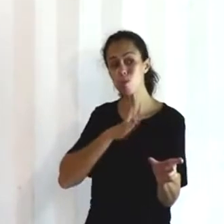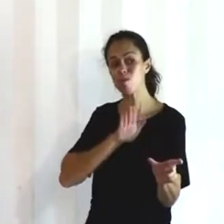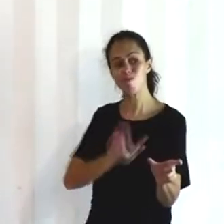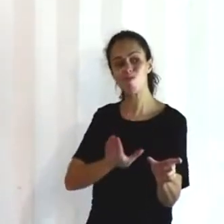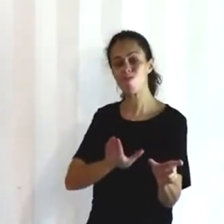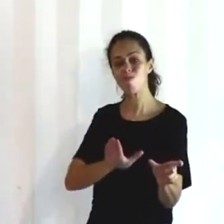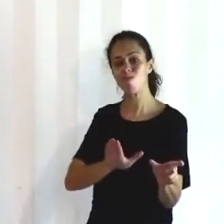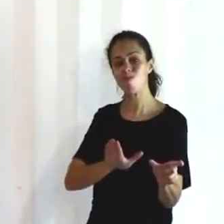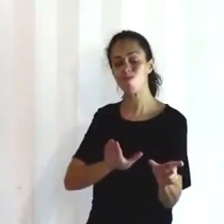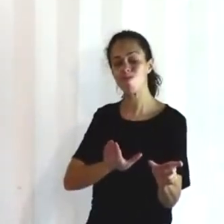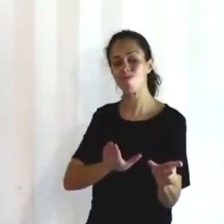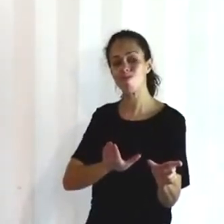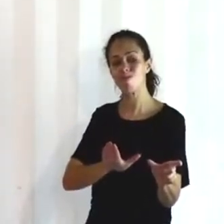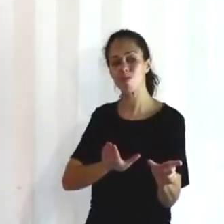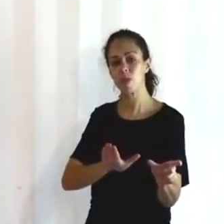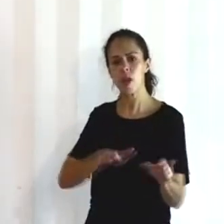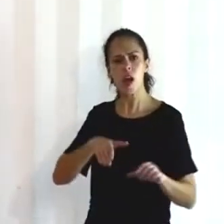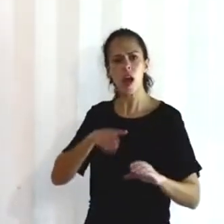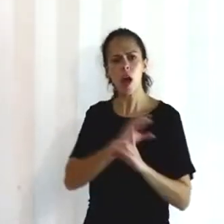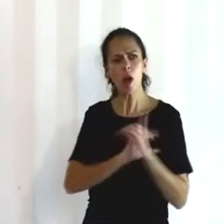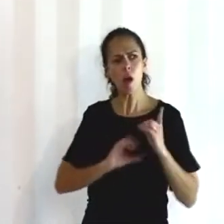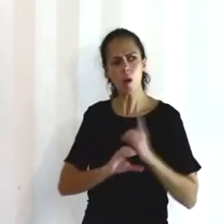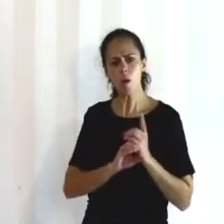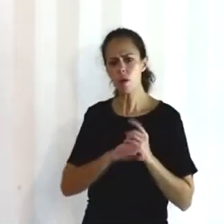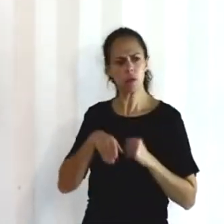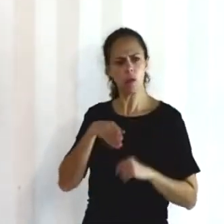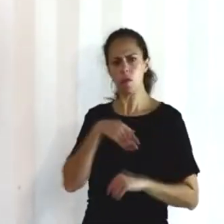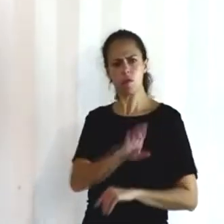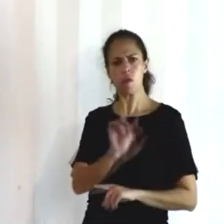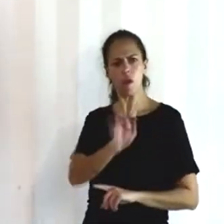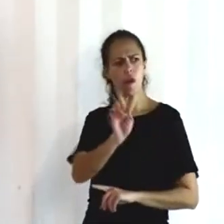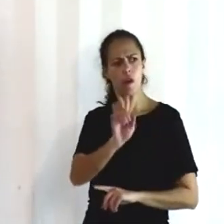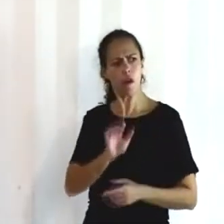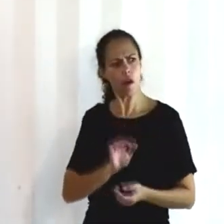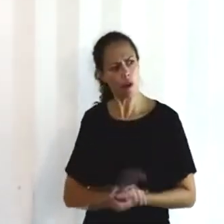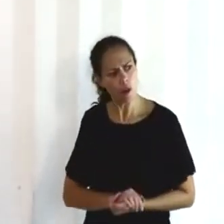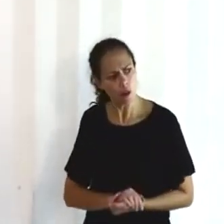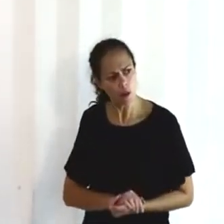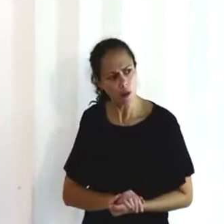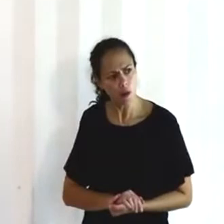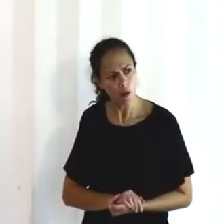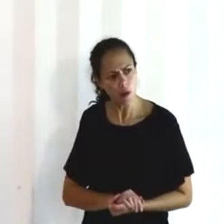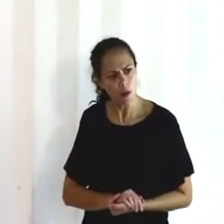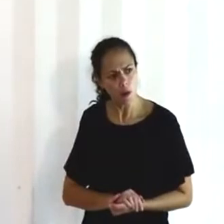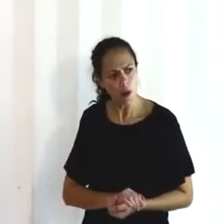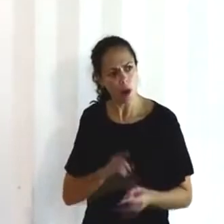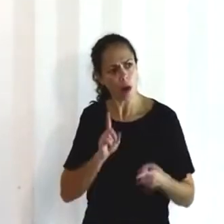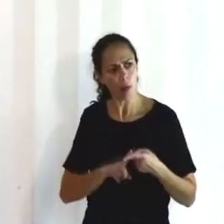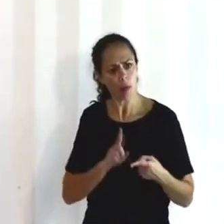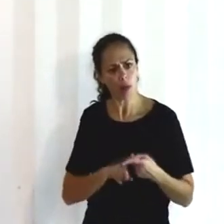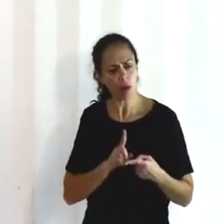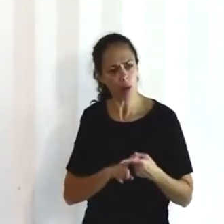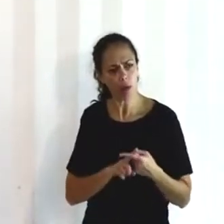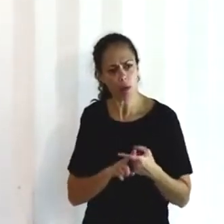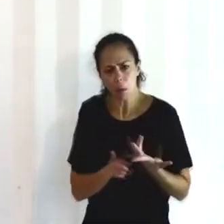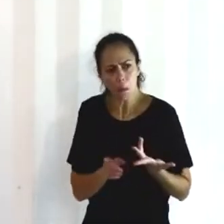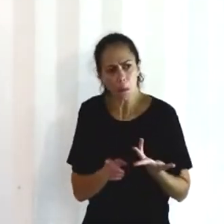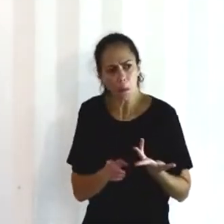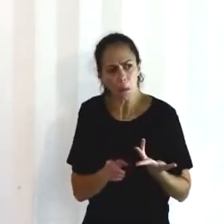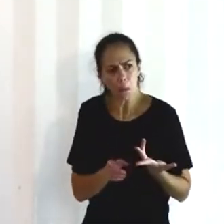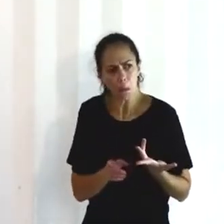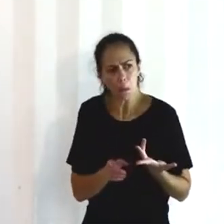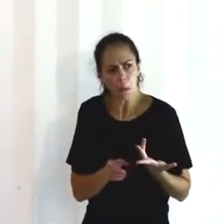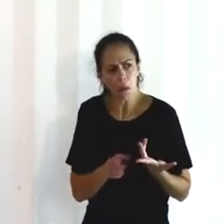uma família inteira não foi à igreja, porque não foi atendida na sua solicitação.